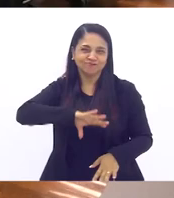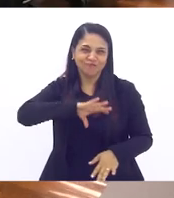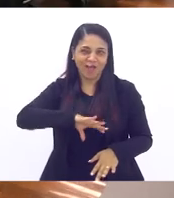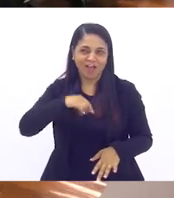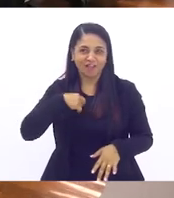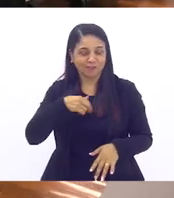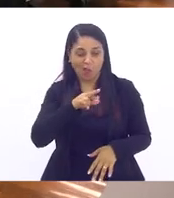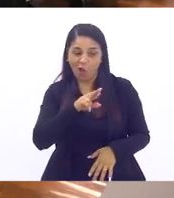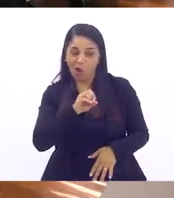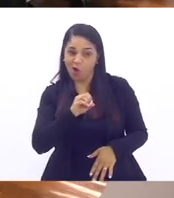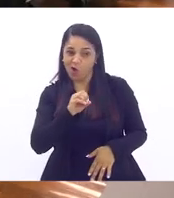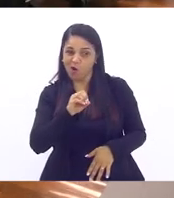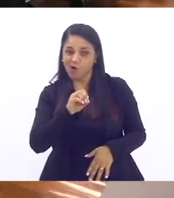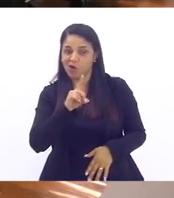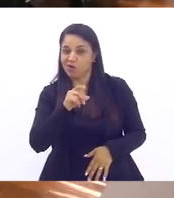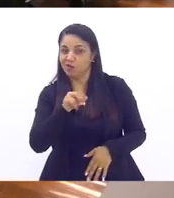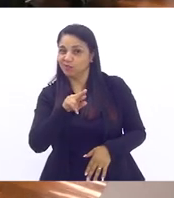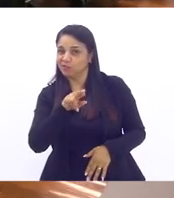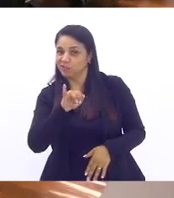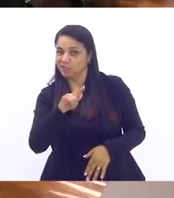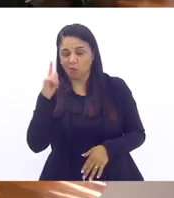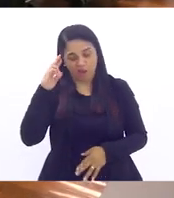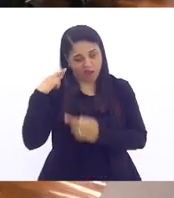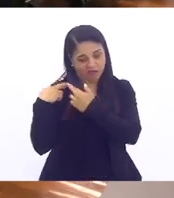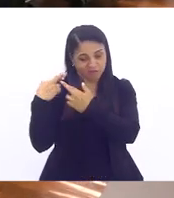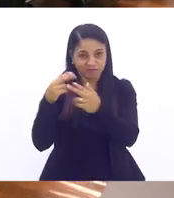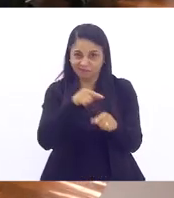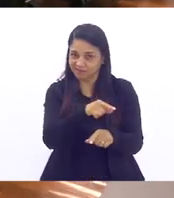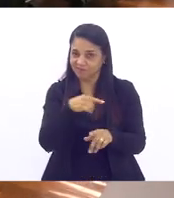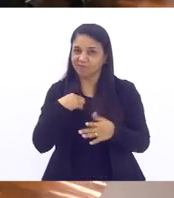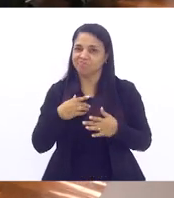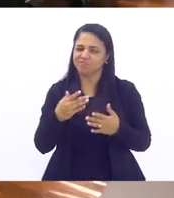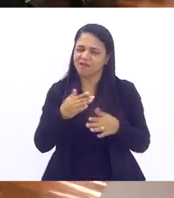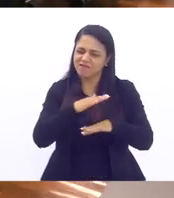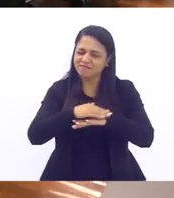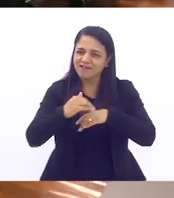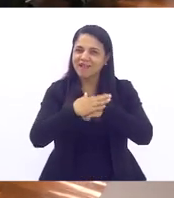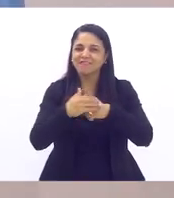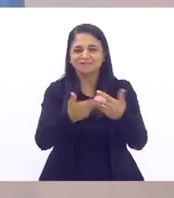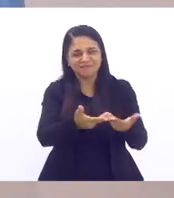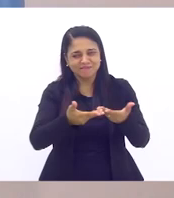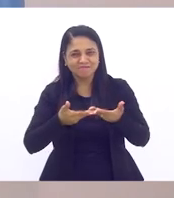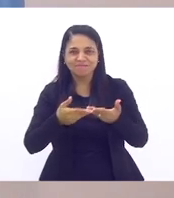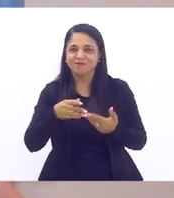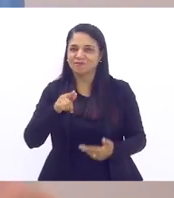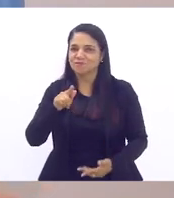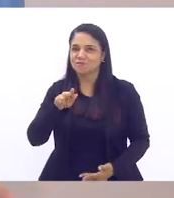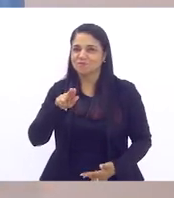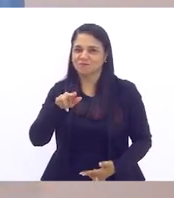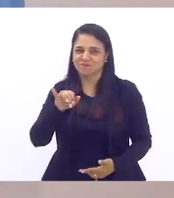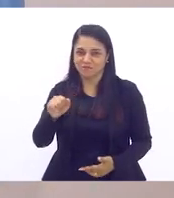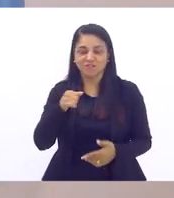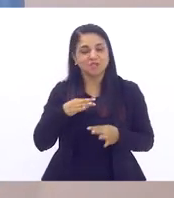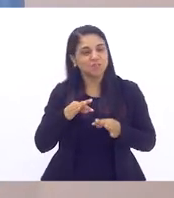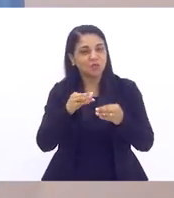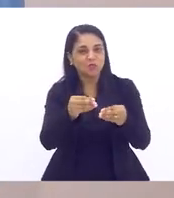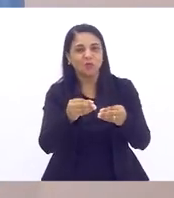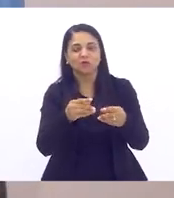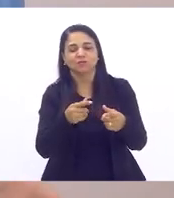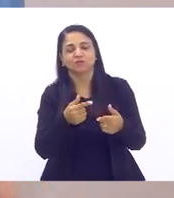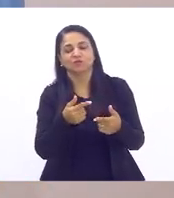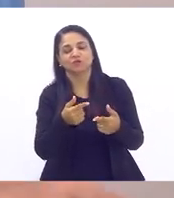gente possa receber um dia aqui com todo carinho para quem no dia que essa lei foi aprovada e mais pacientes também que estejam conosco aqui